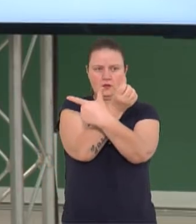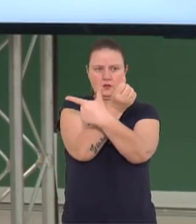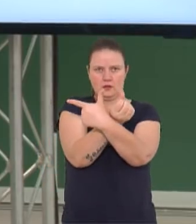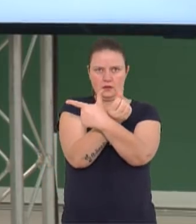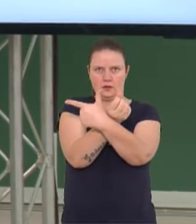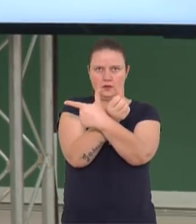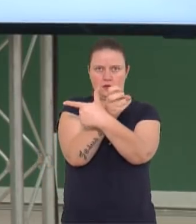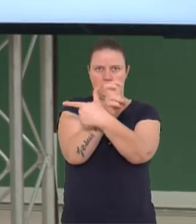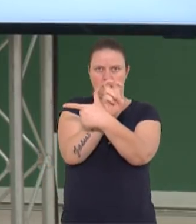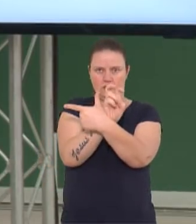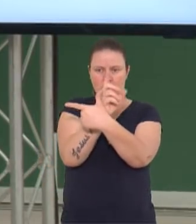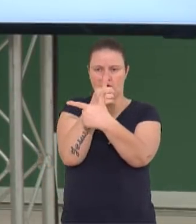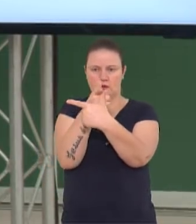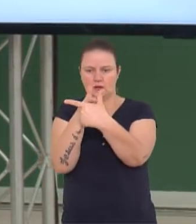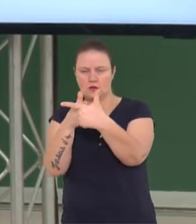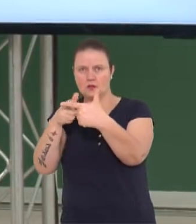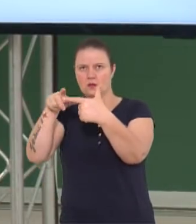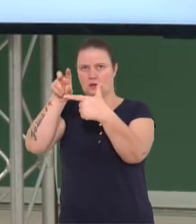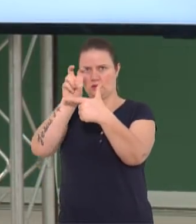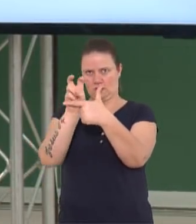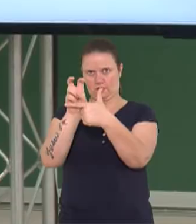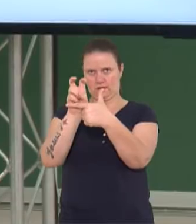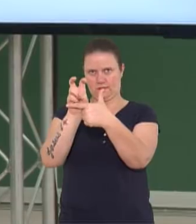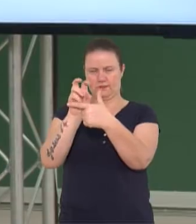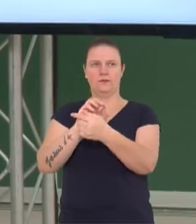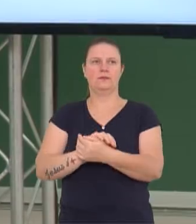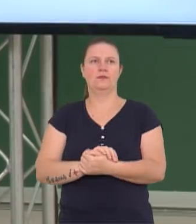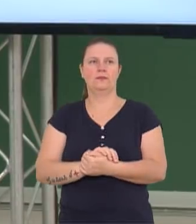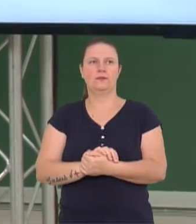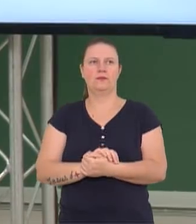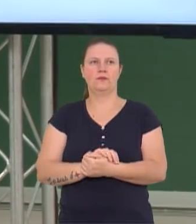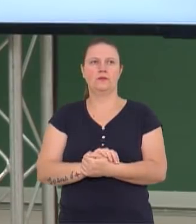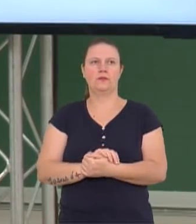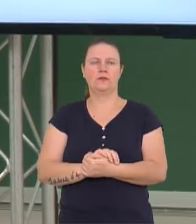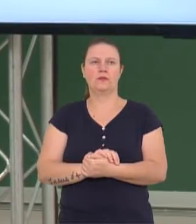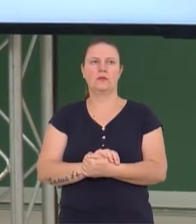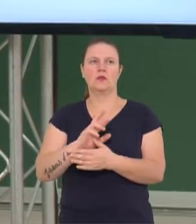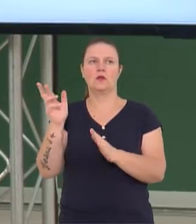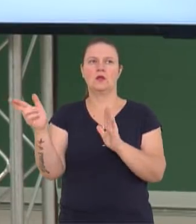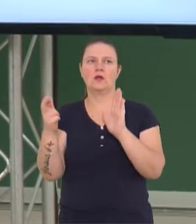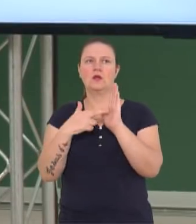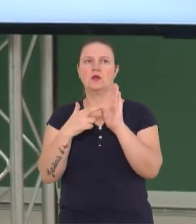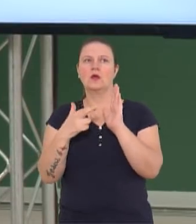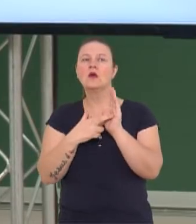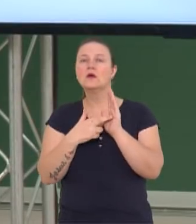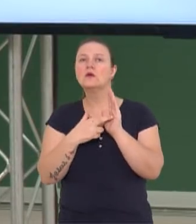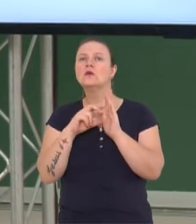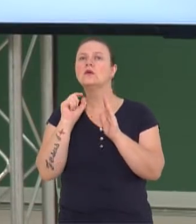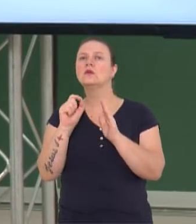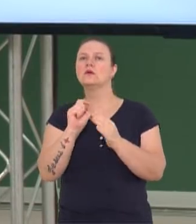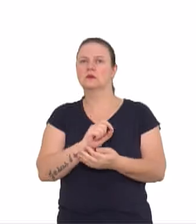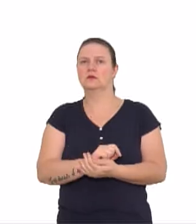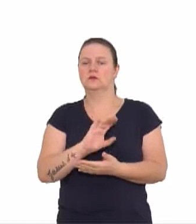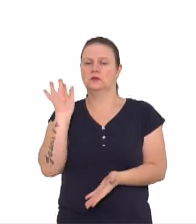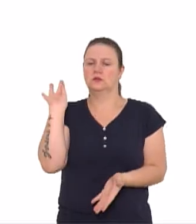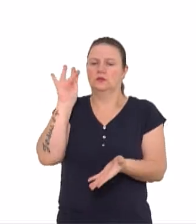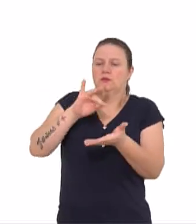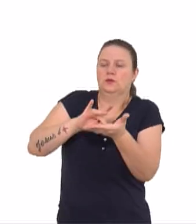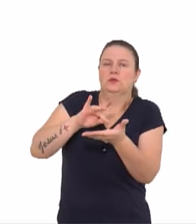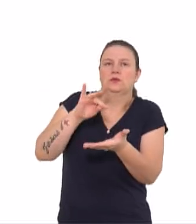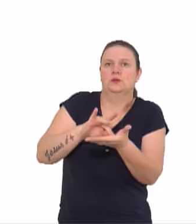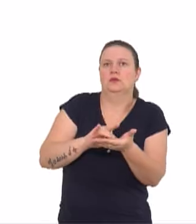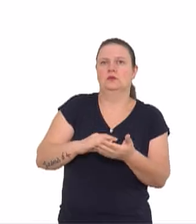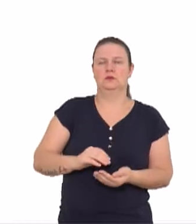em 5 partes. 65 dividido por 5 é uma divisão